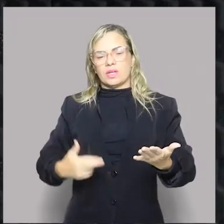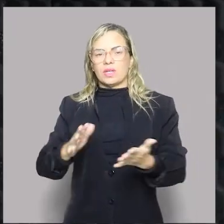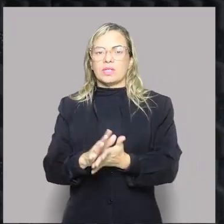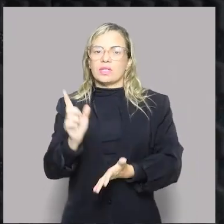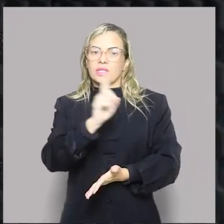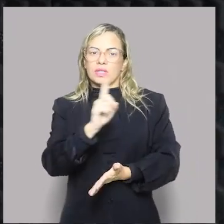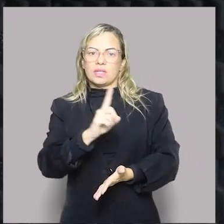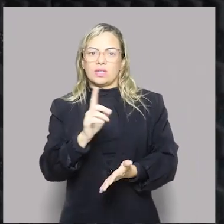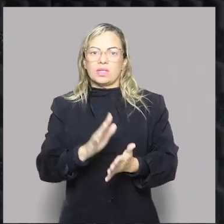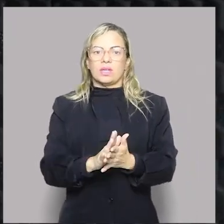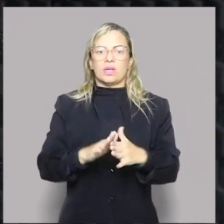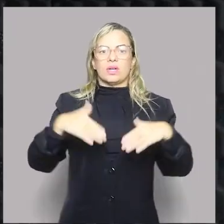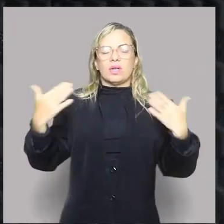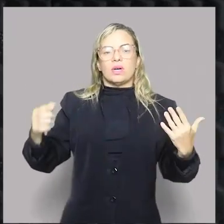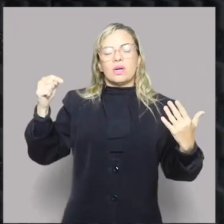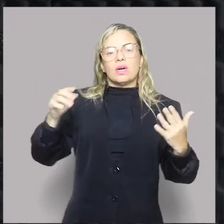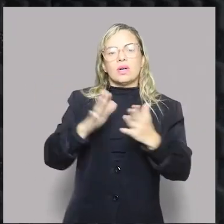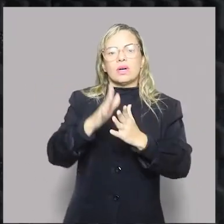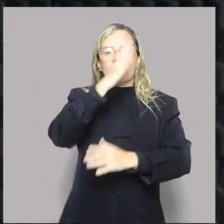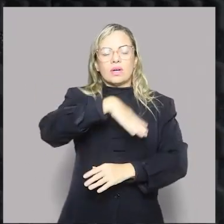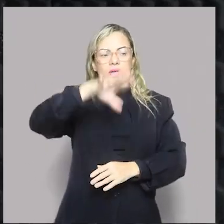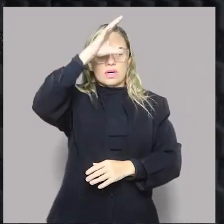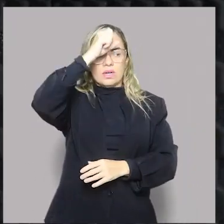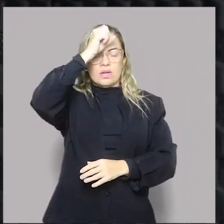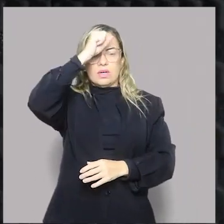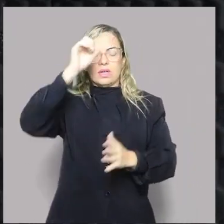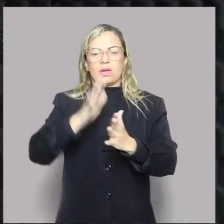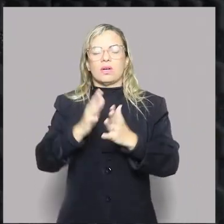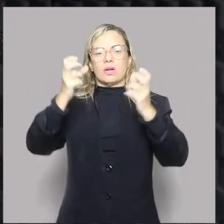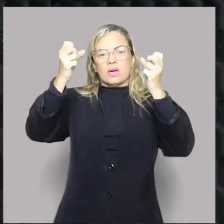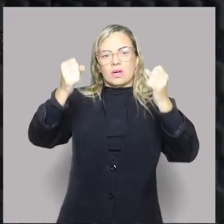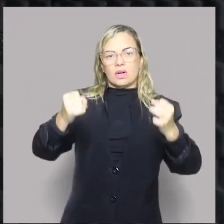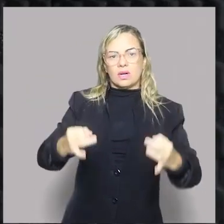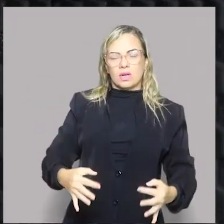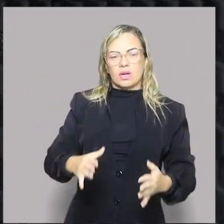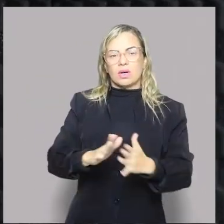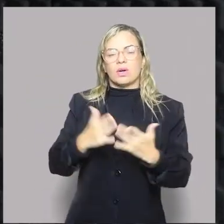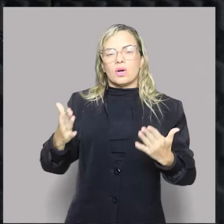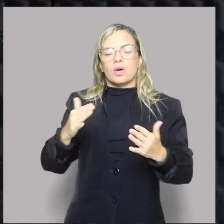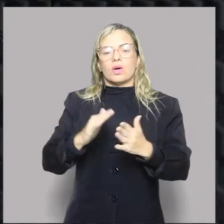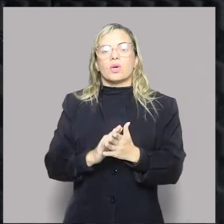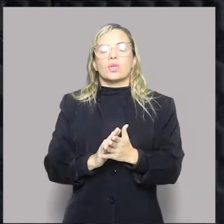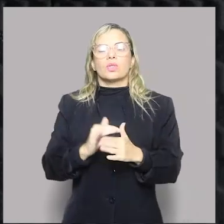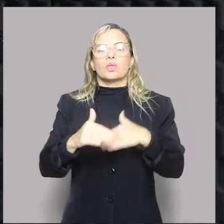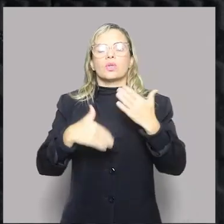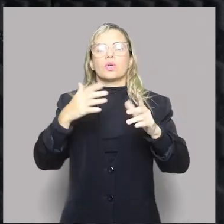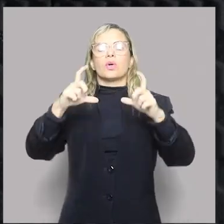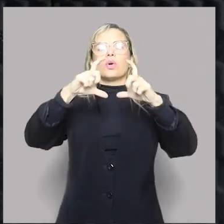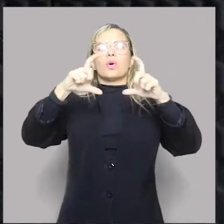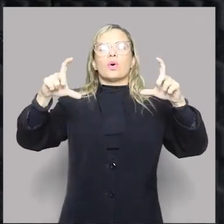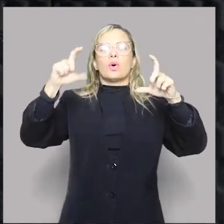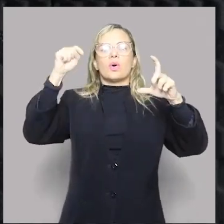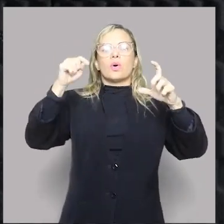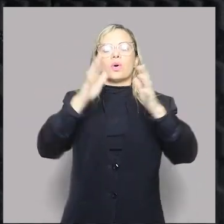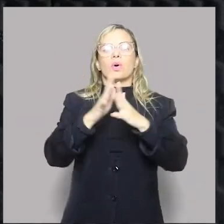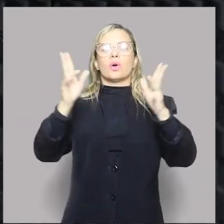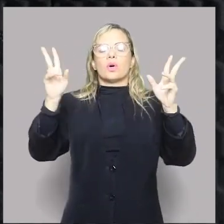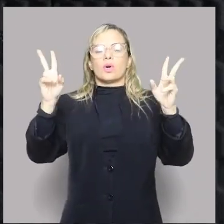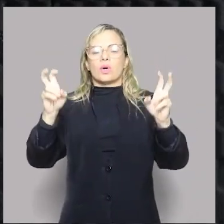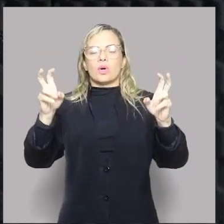se possível, você aproveita aqui, lembra de como você fez a referência lá na